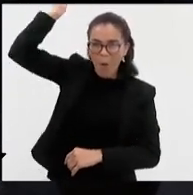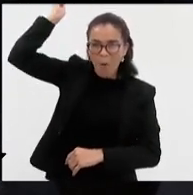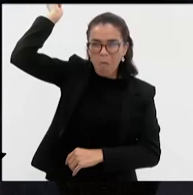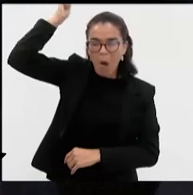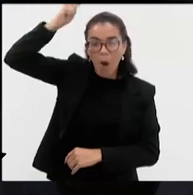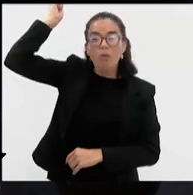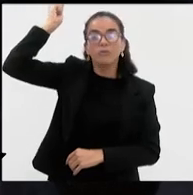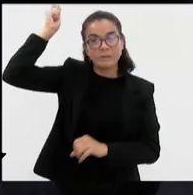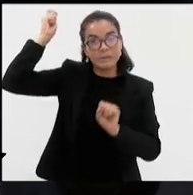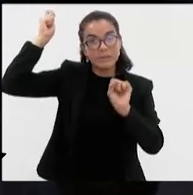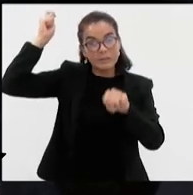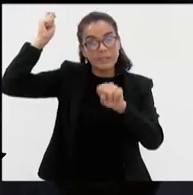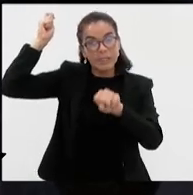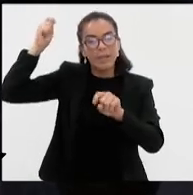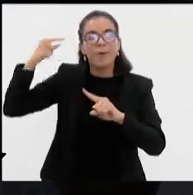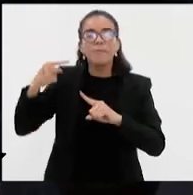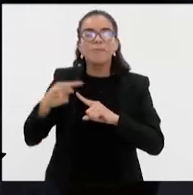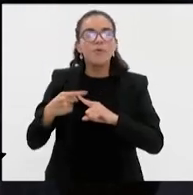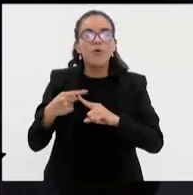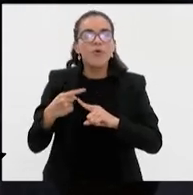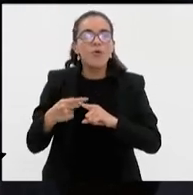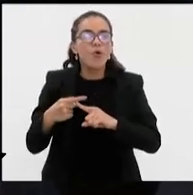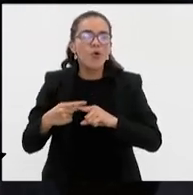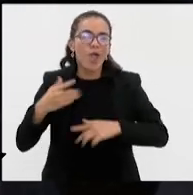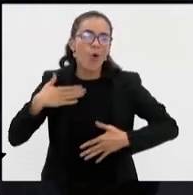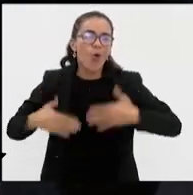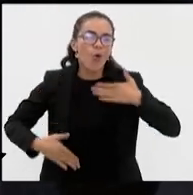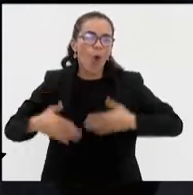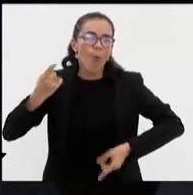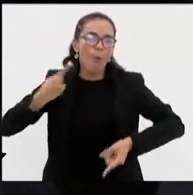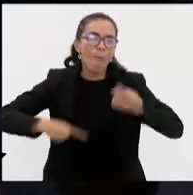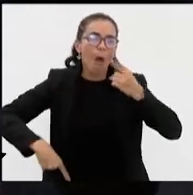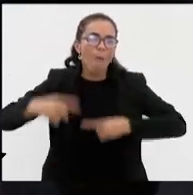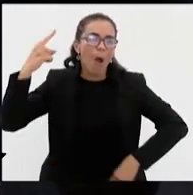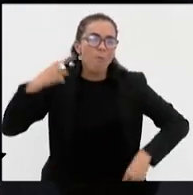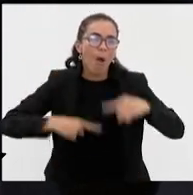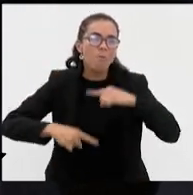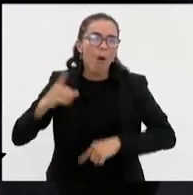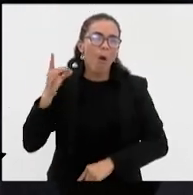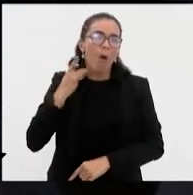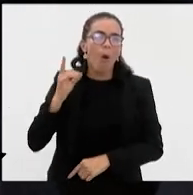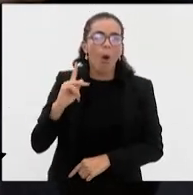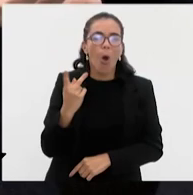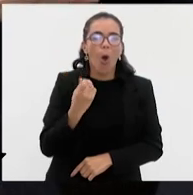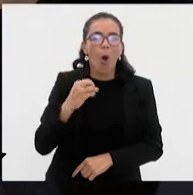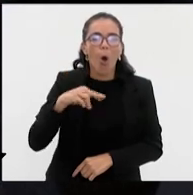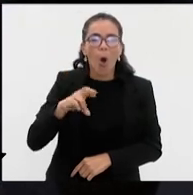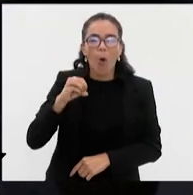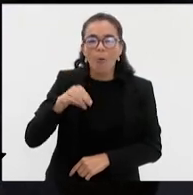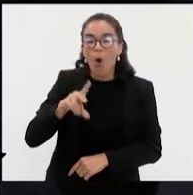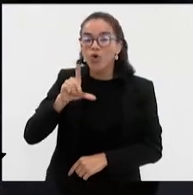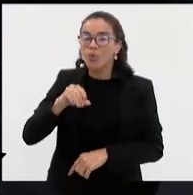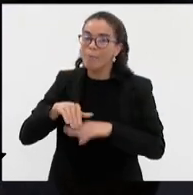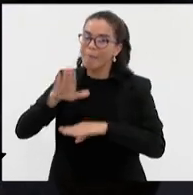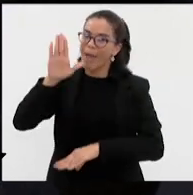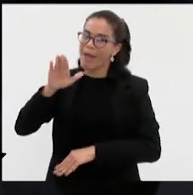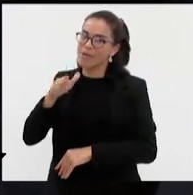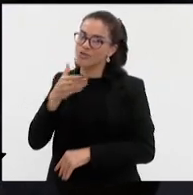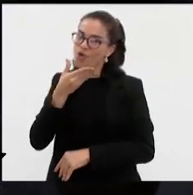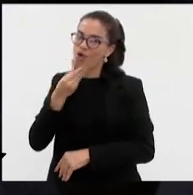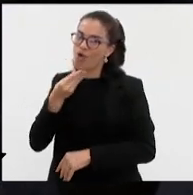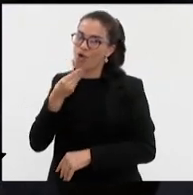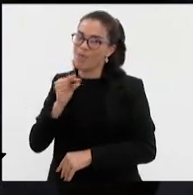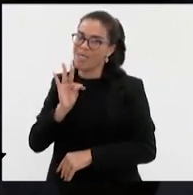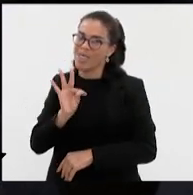né? Porque os componentes delas eram... Era uma moça, mas os componentes eram mais masculinos. Então, eu acho